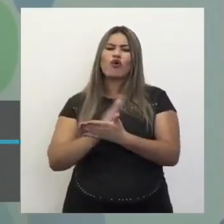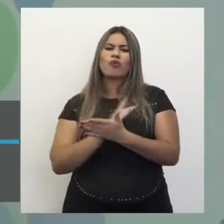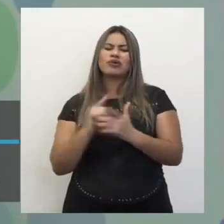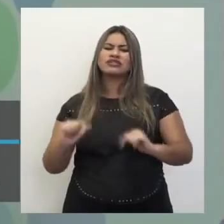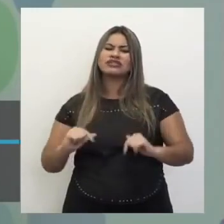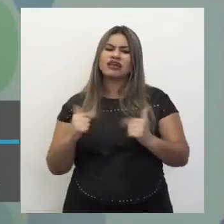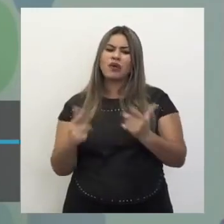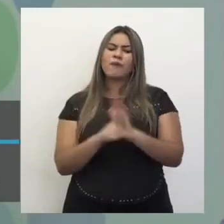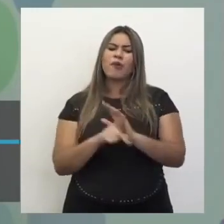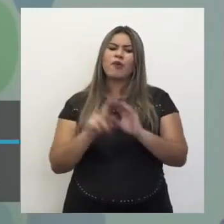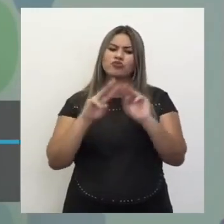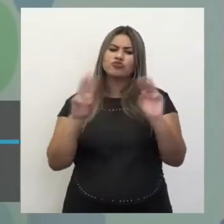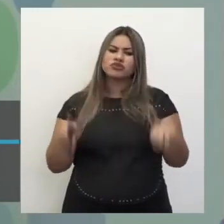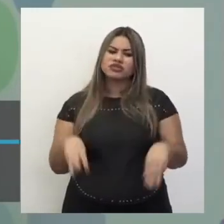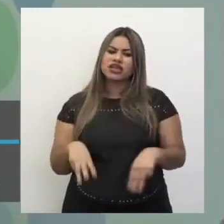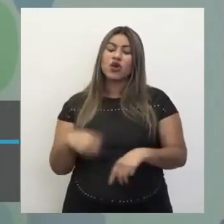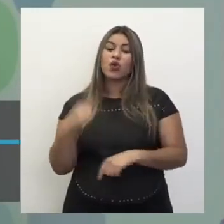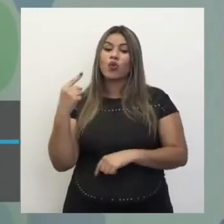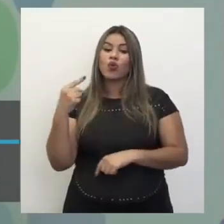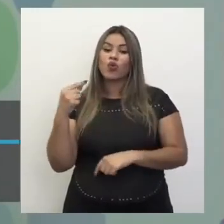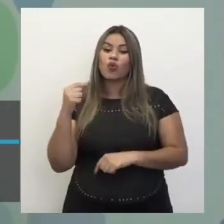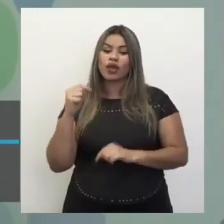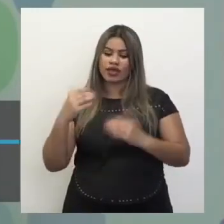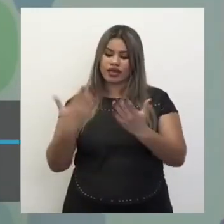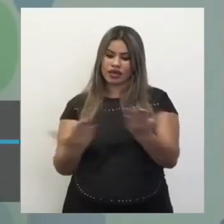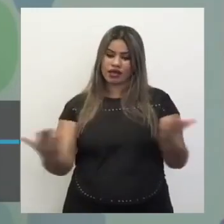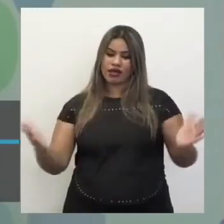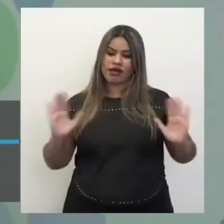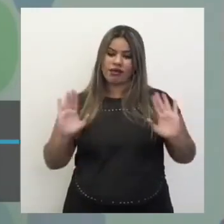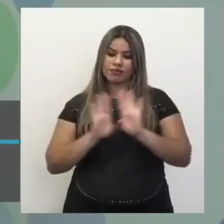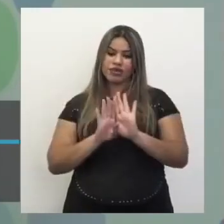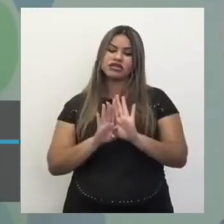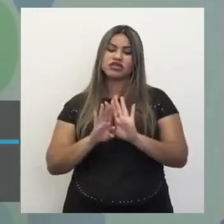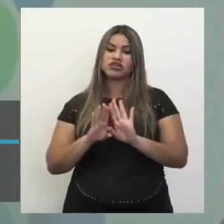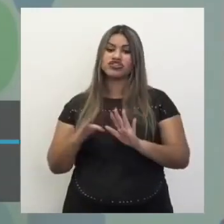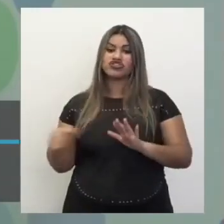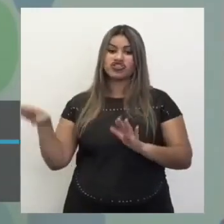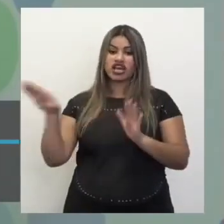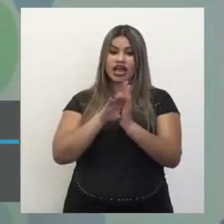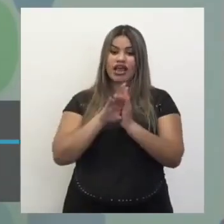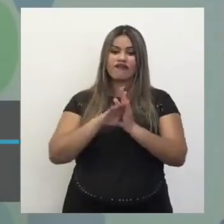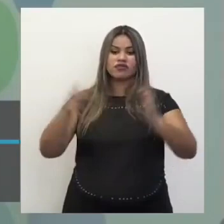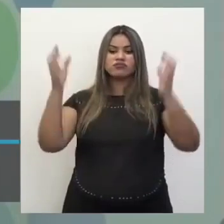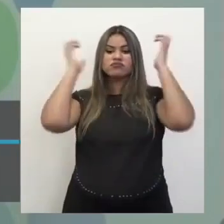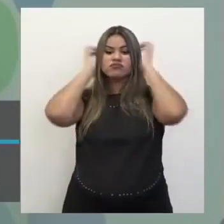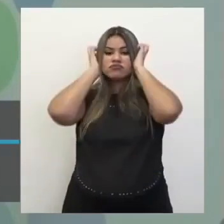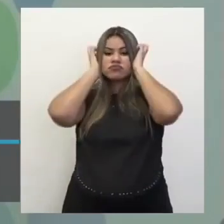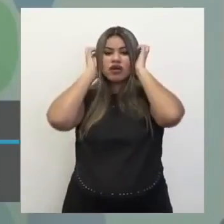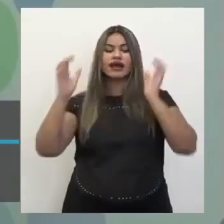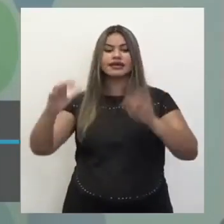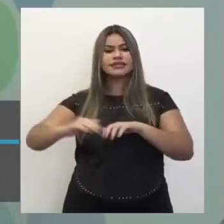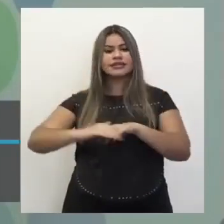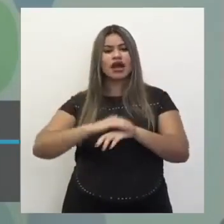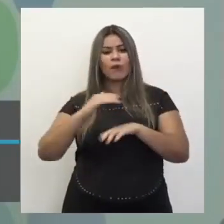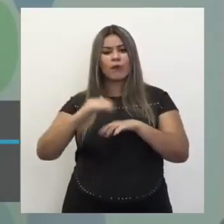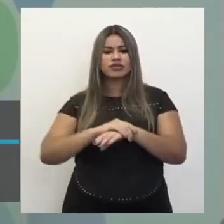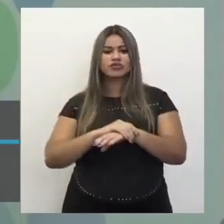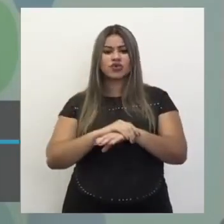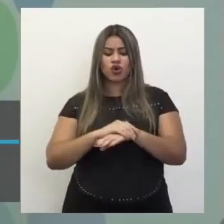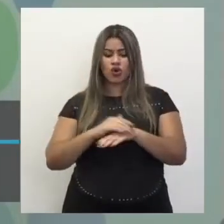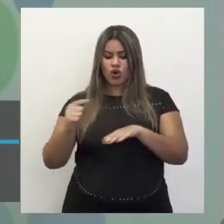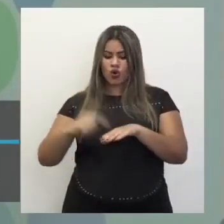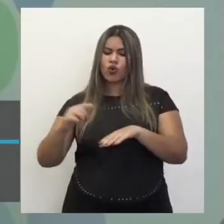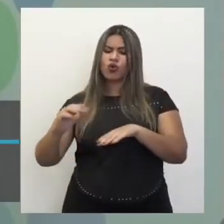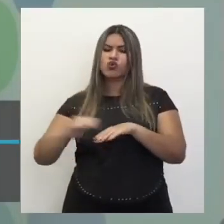iniciativas desse museu, por exemplo. Uma era uma cabine que você chegava, colocava um fone de ouvido e calçava um sapato. Esse sapato era de